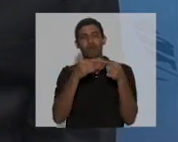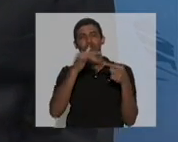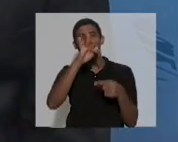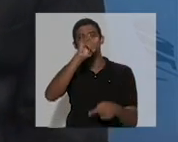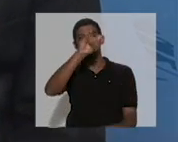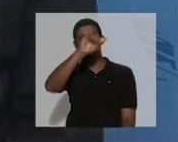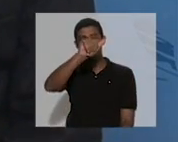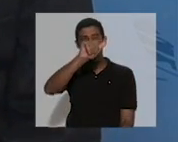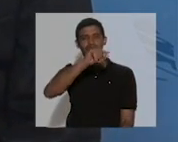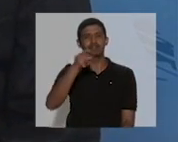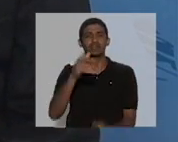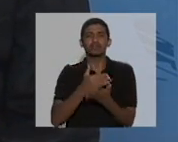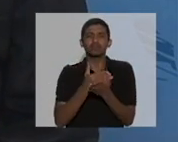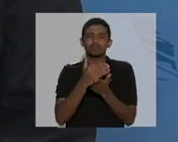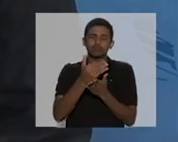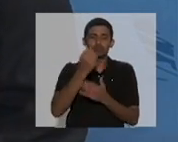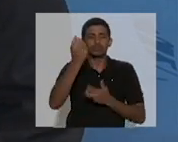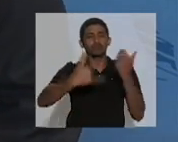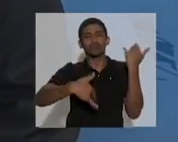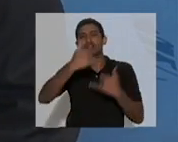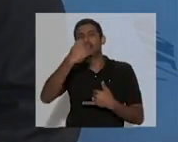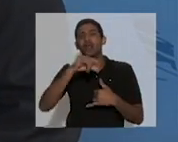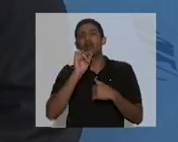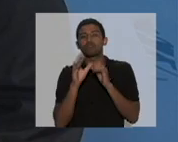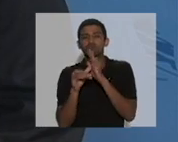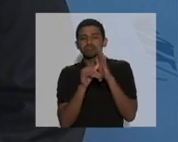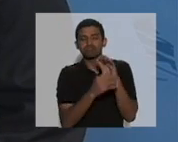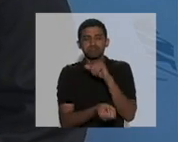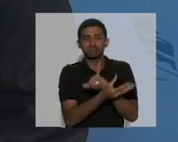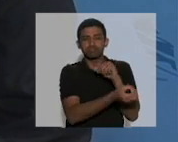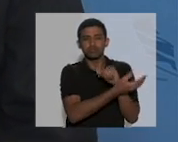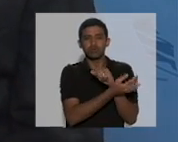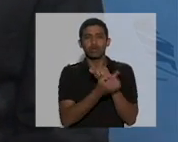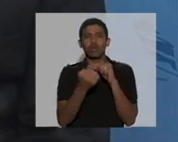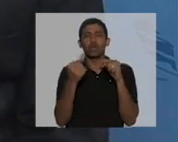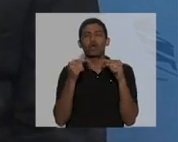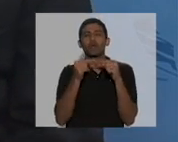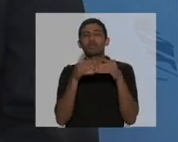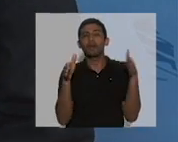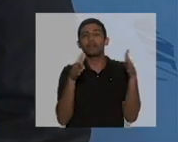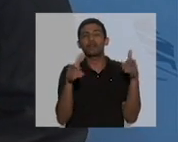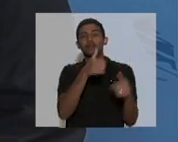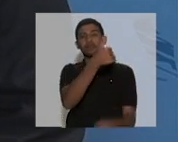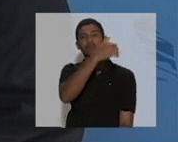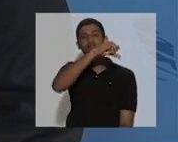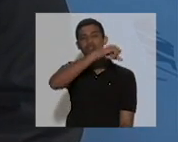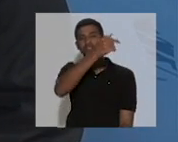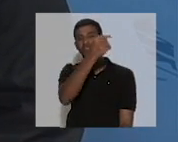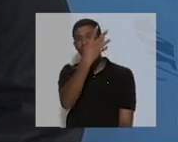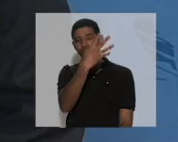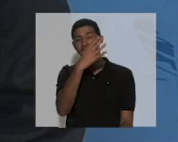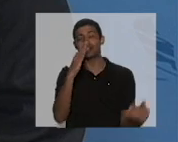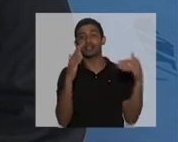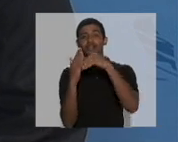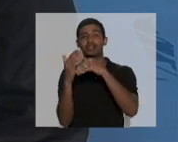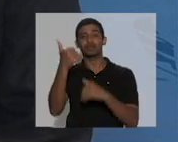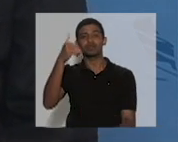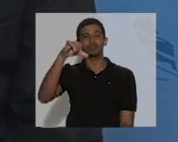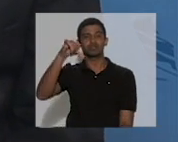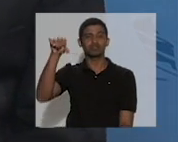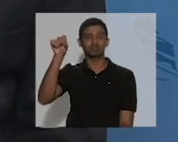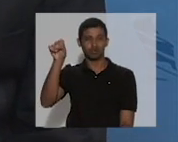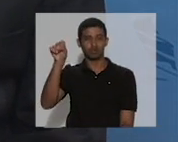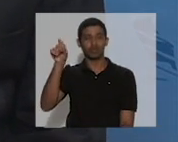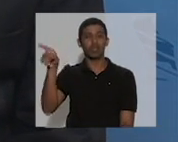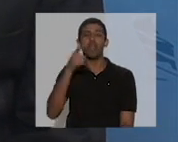da FIFA quando começou a se falar de corrupção. O Avelange ficou de 74 a 98, presidindo a FIFA.